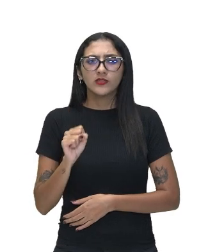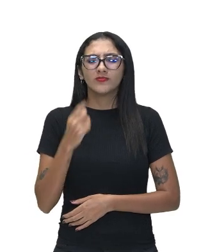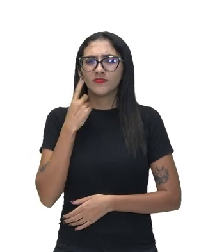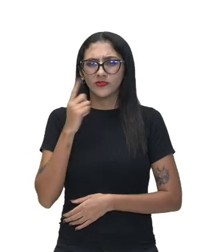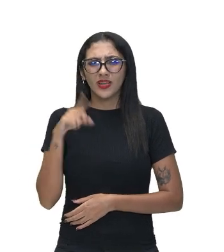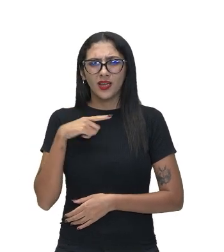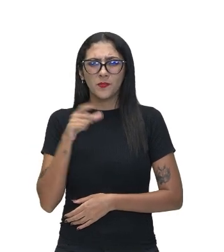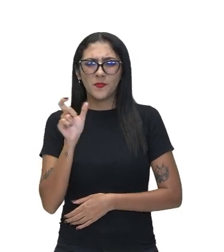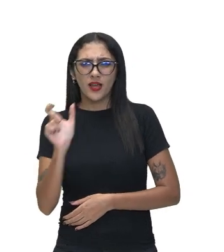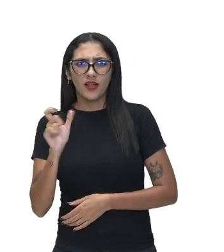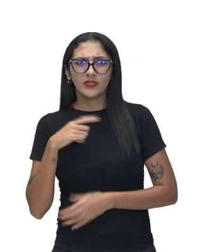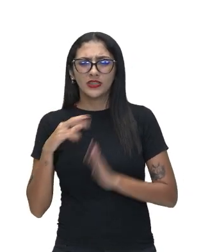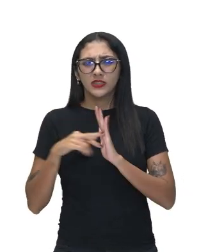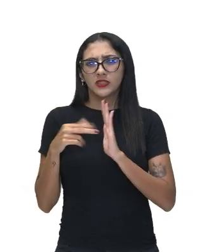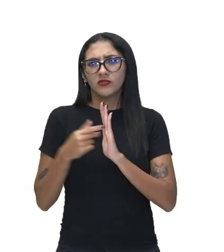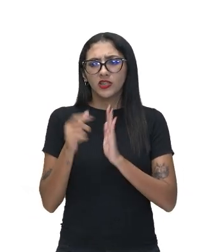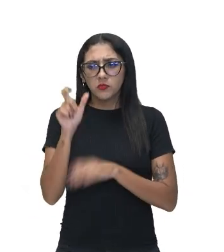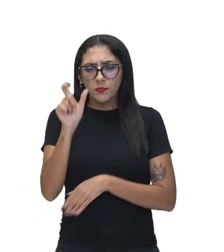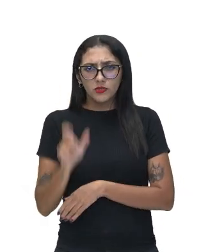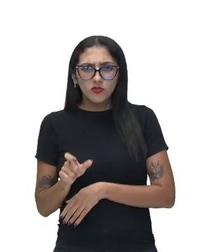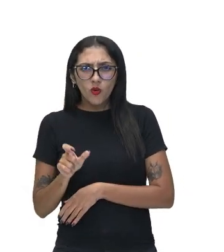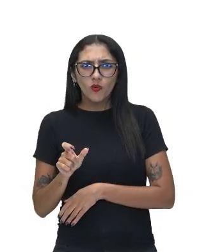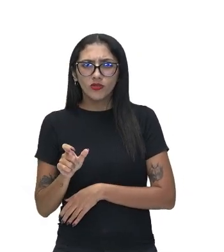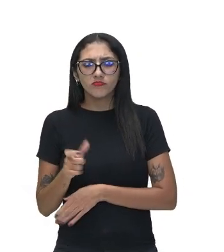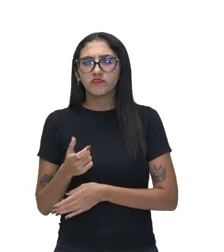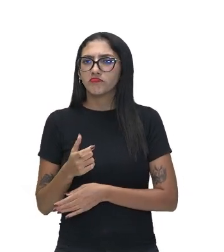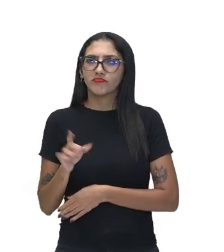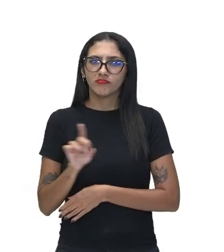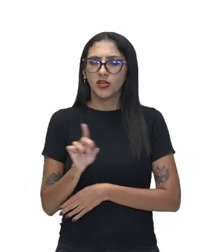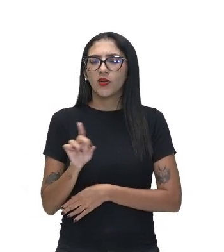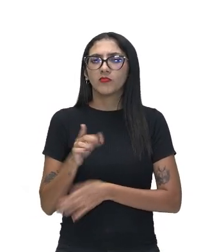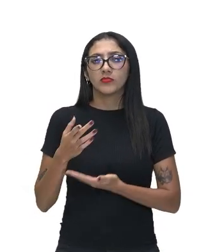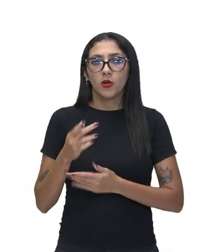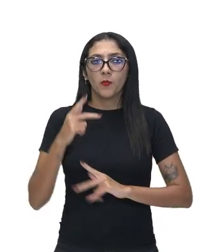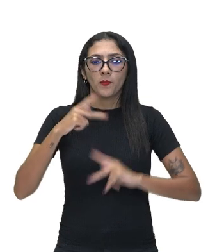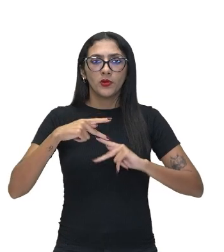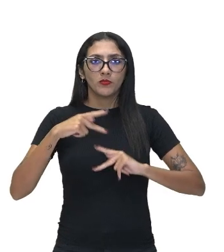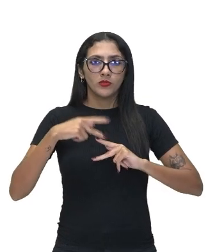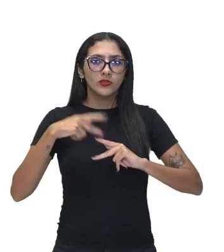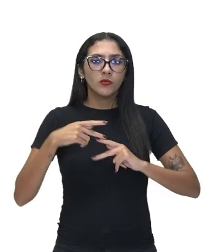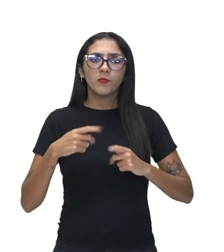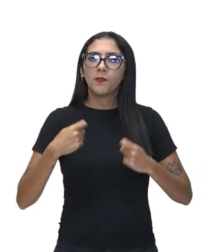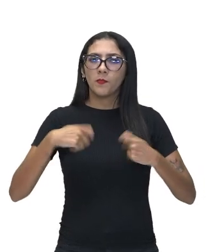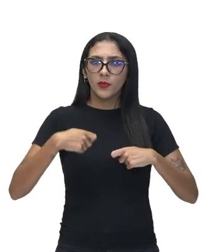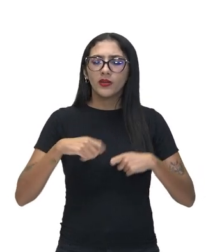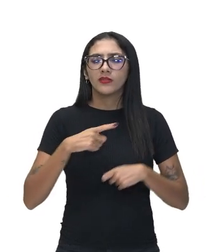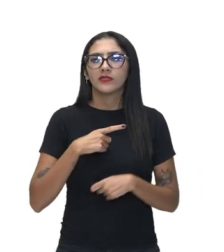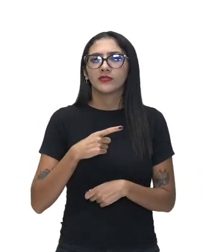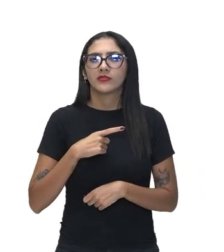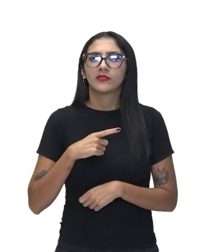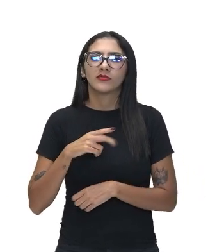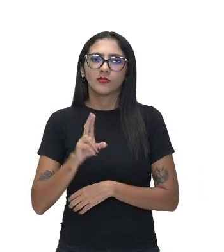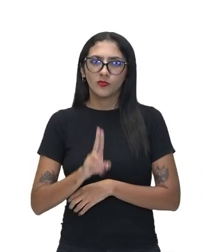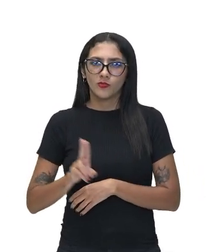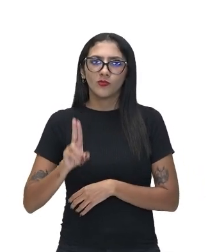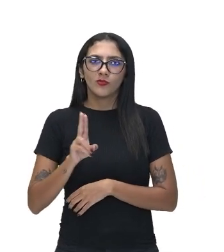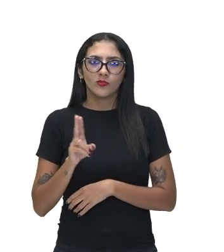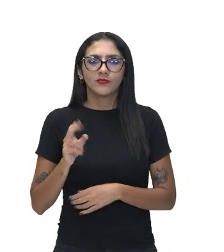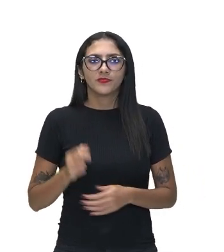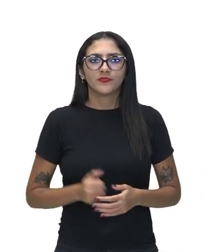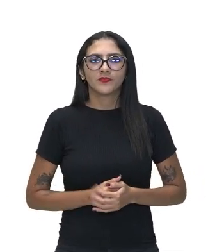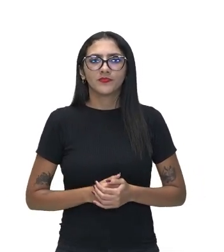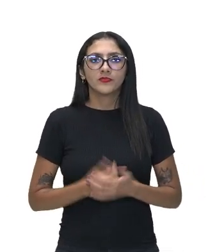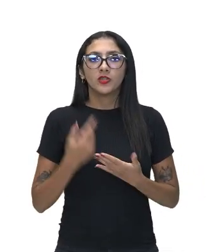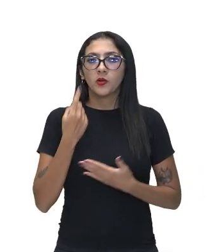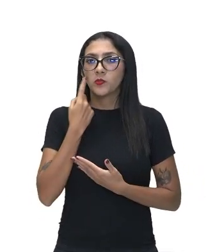de um ser. Percebam que não. Então, aí a preposição tem que estar presente. Então, nesse